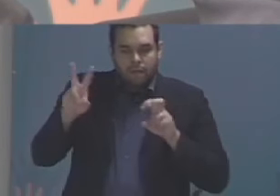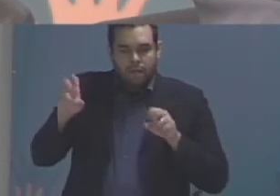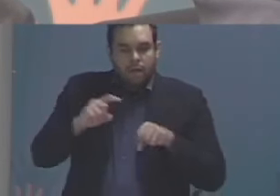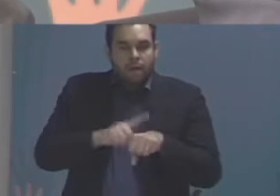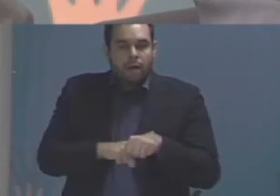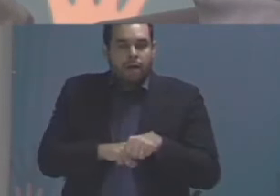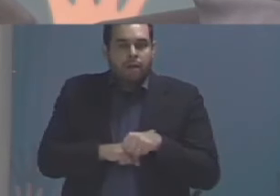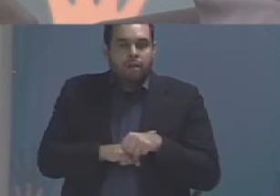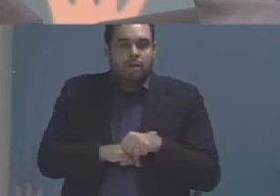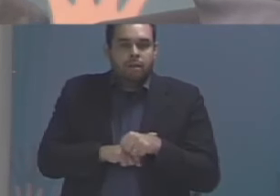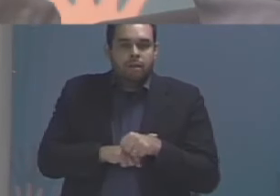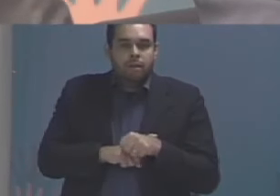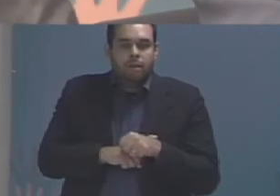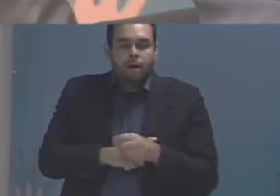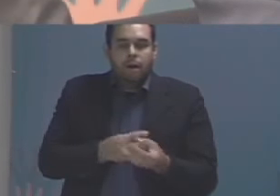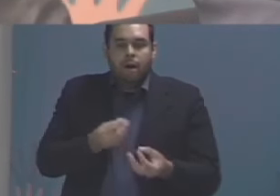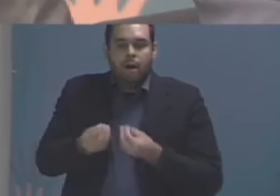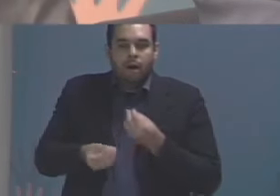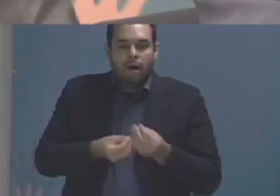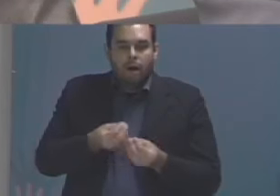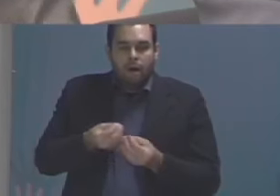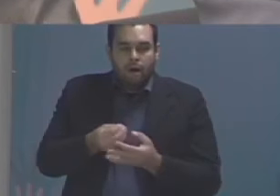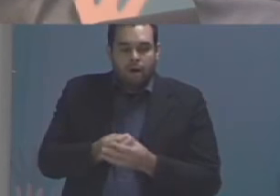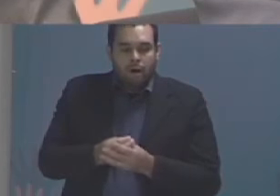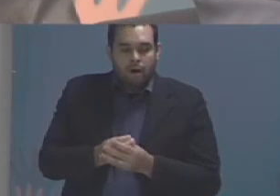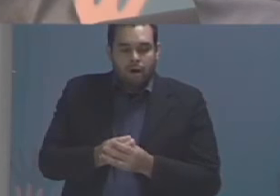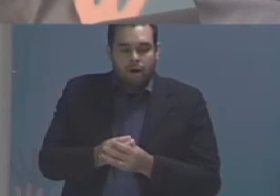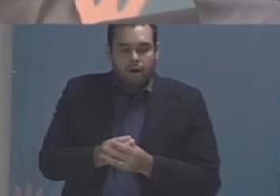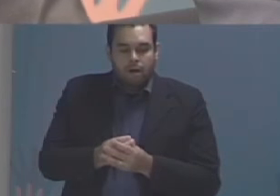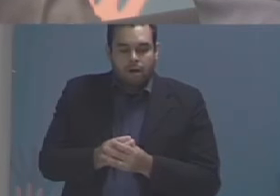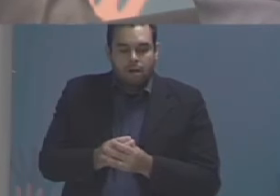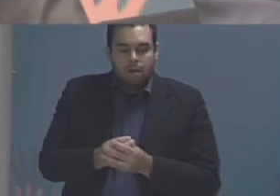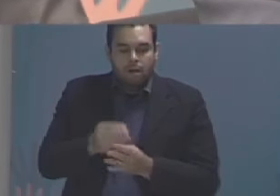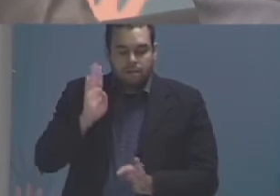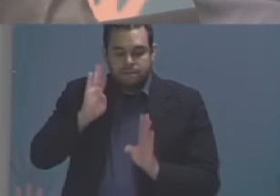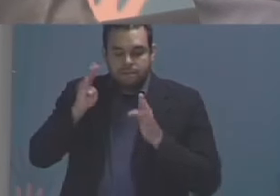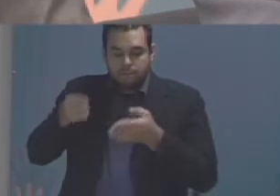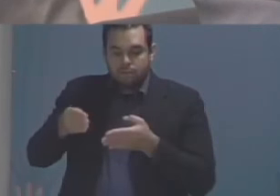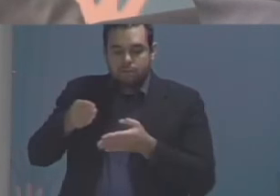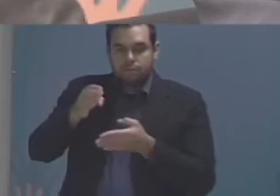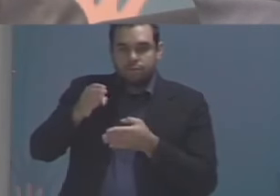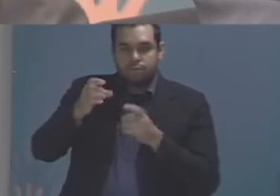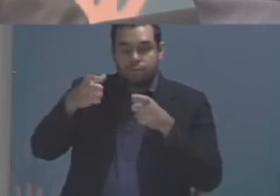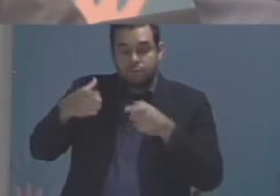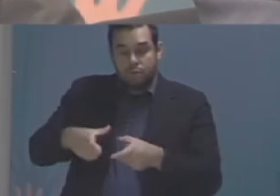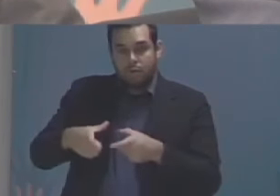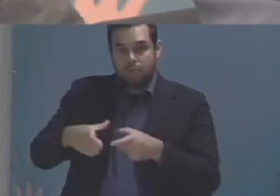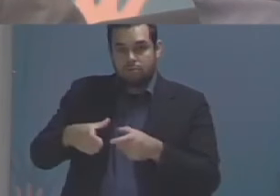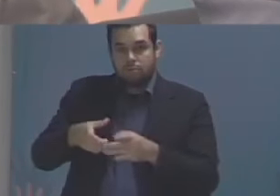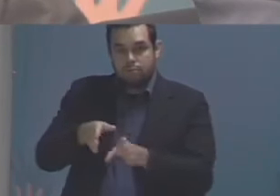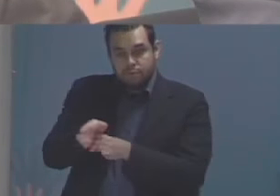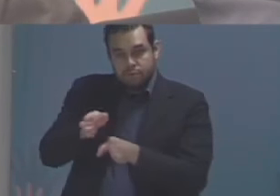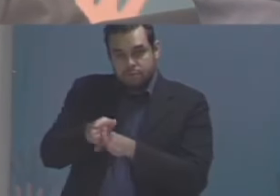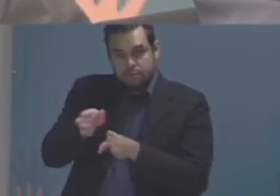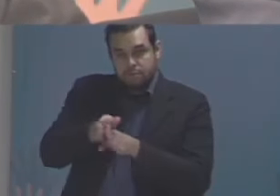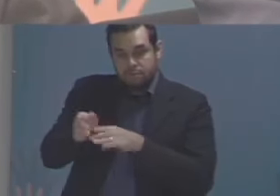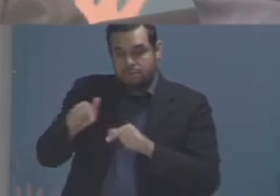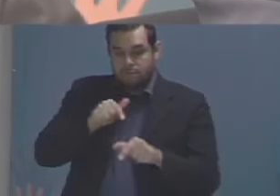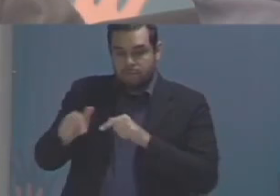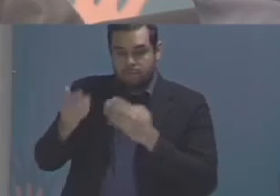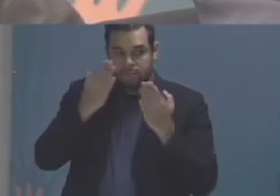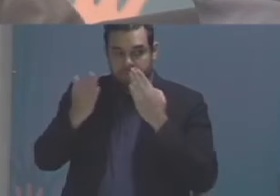tema, em relação ao Orienta-Psi, que é o Centro de Orientação do Trabalho em Psicologia, que foi